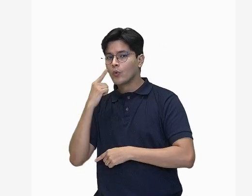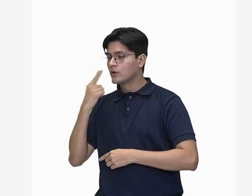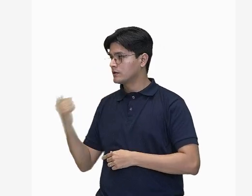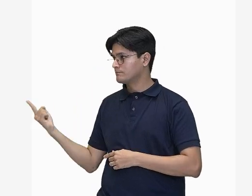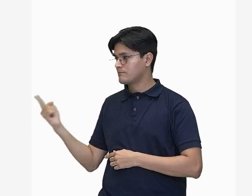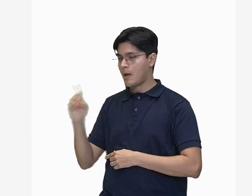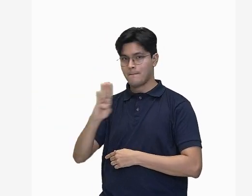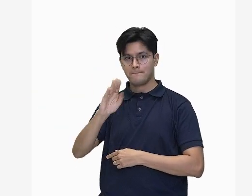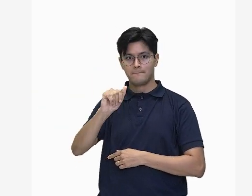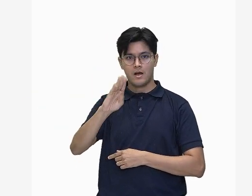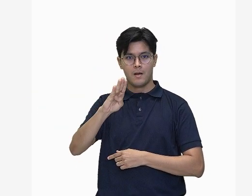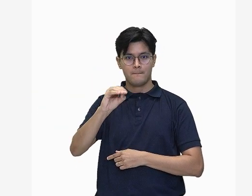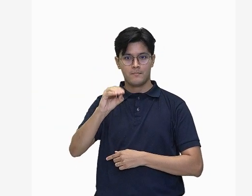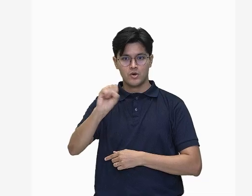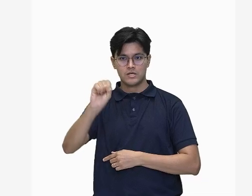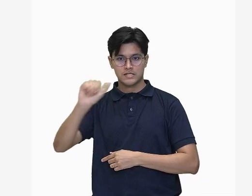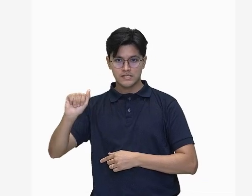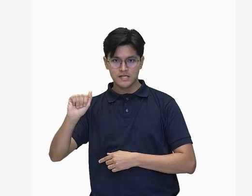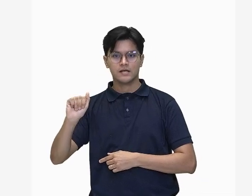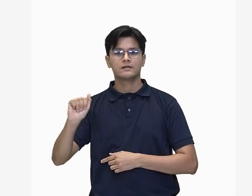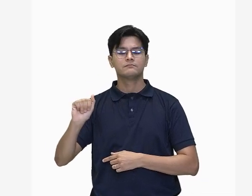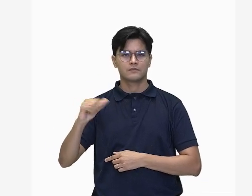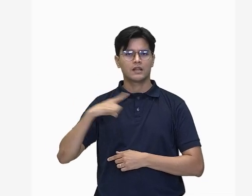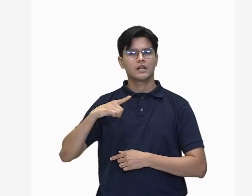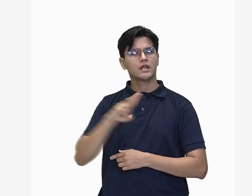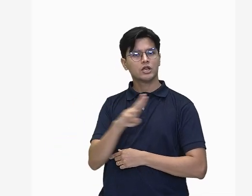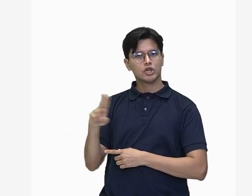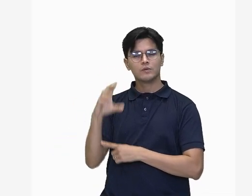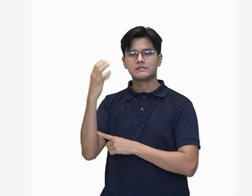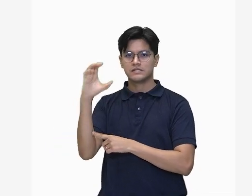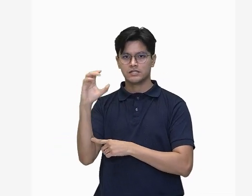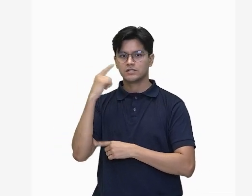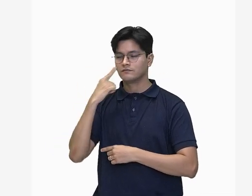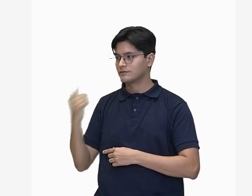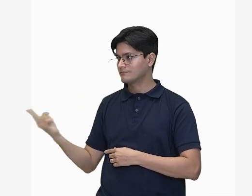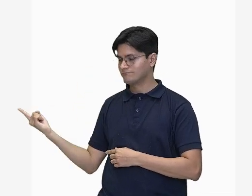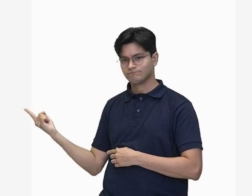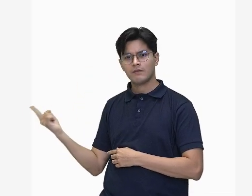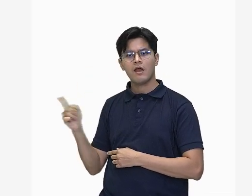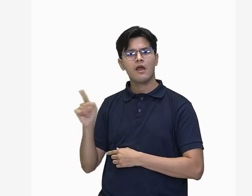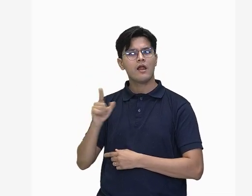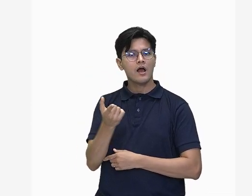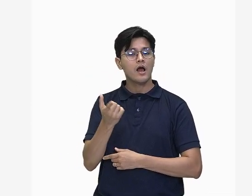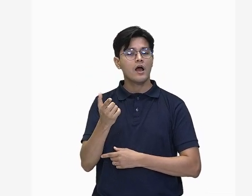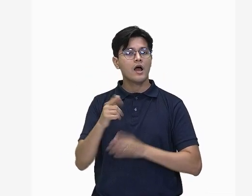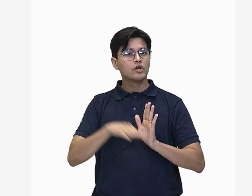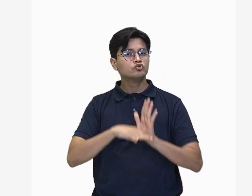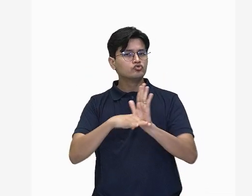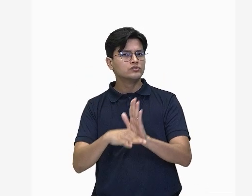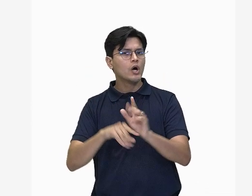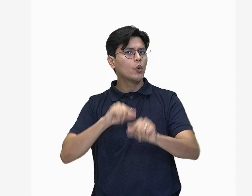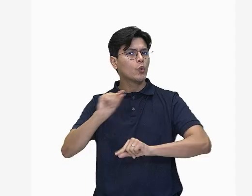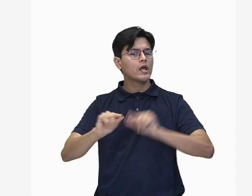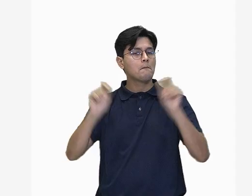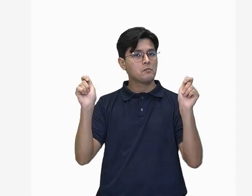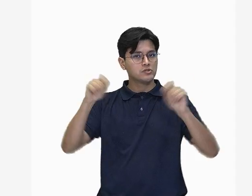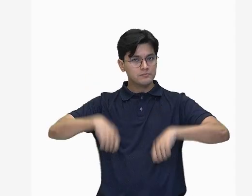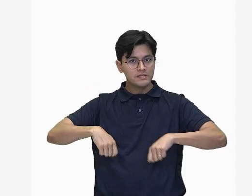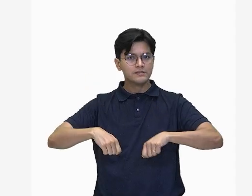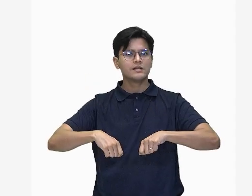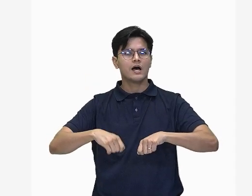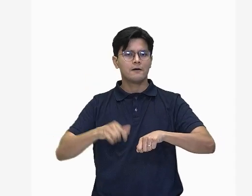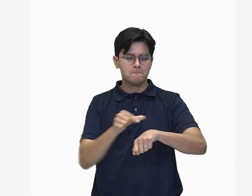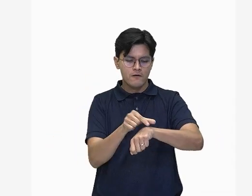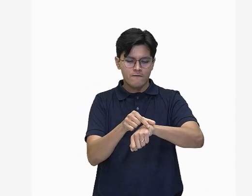uso principal é cicatrizante. Né? Essa planta é bem famosa. A próxima é o gengibre,